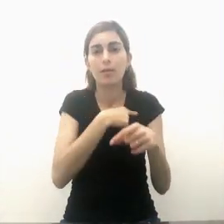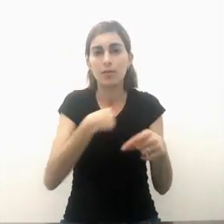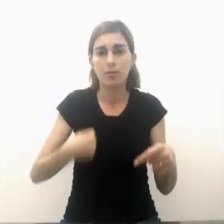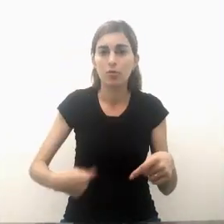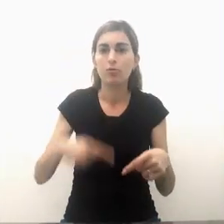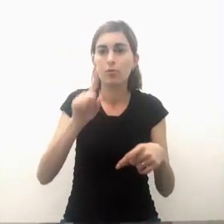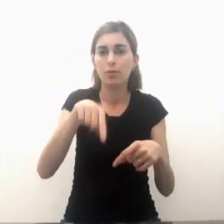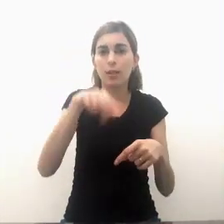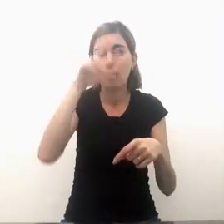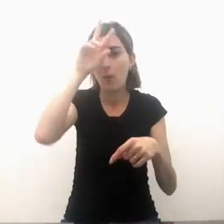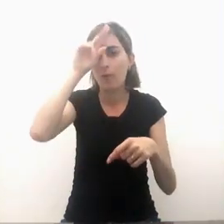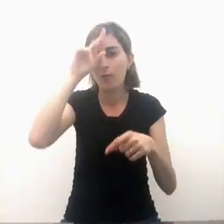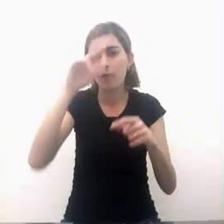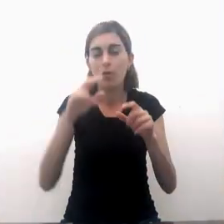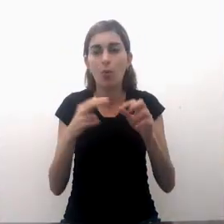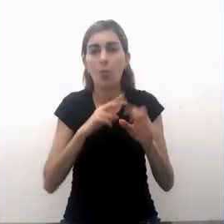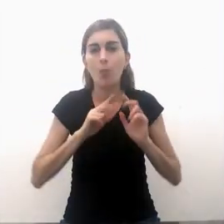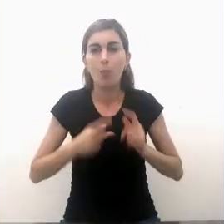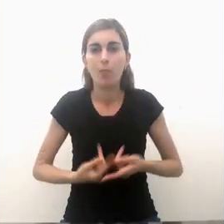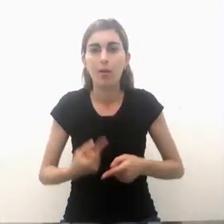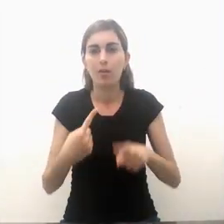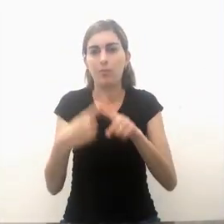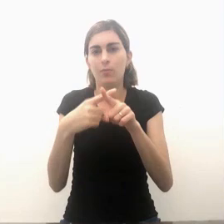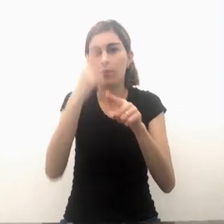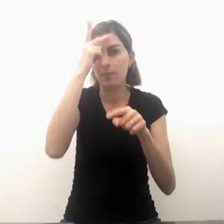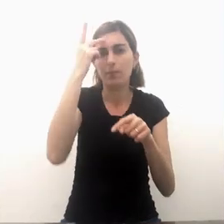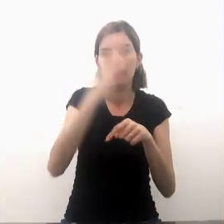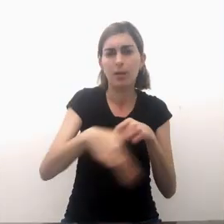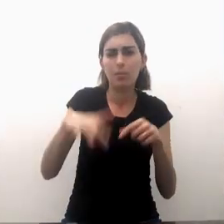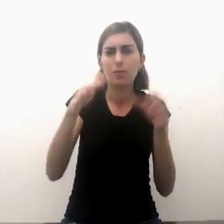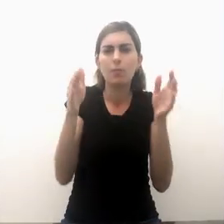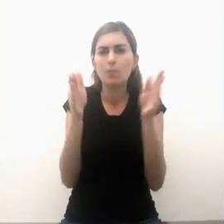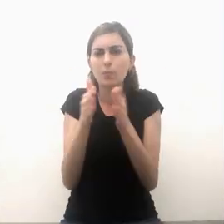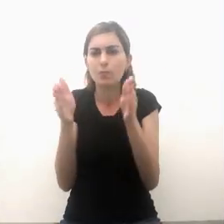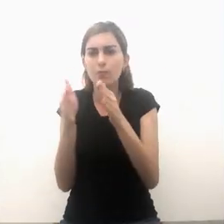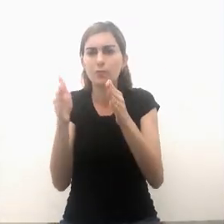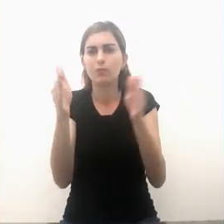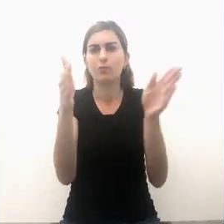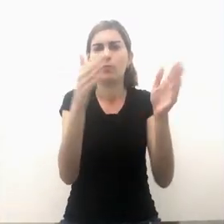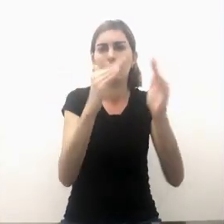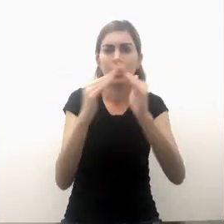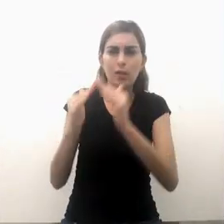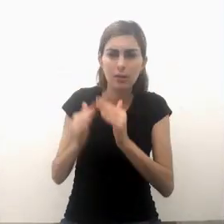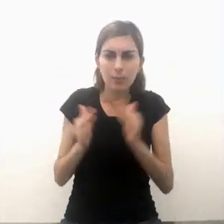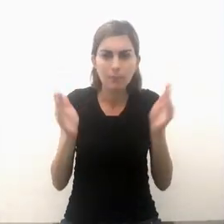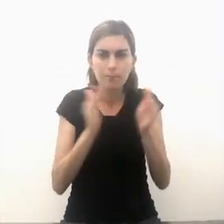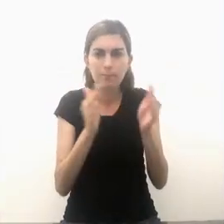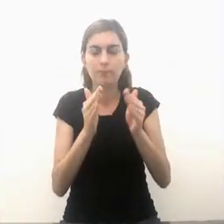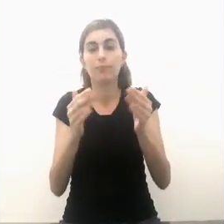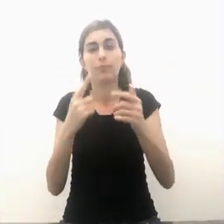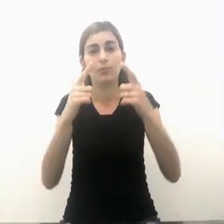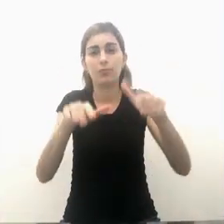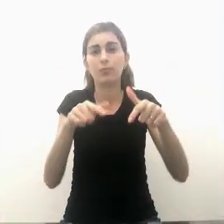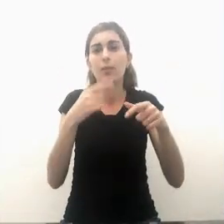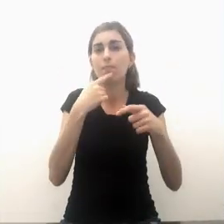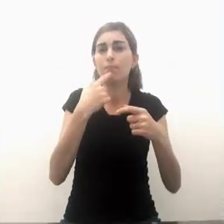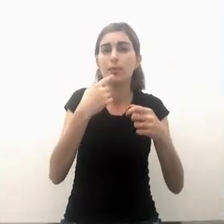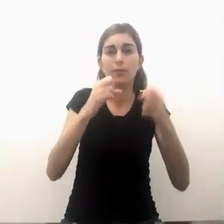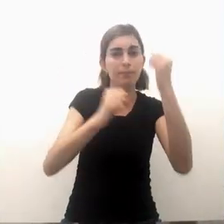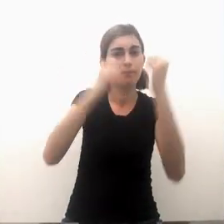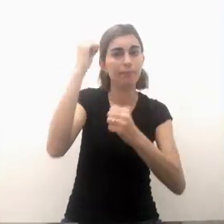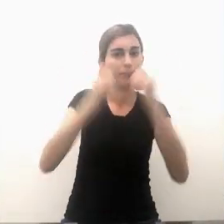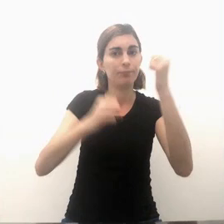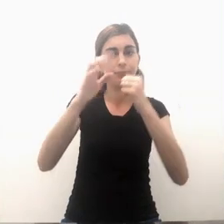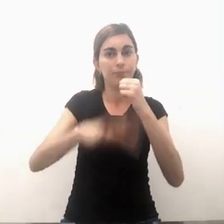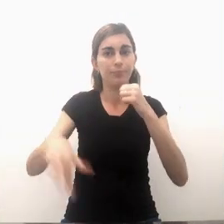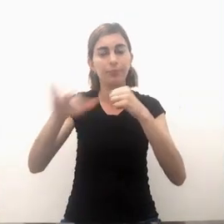vai ser considerada formigueiro humano porque as pessoas vão se alojar mais nesses ambientes de produção. Ok,